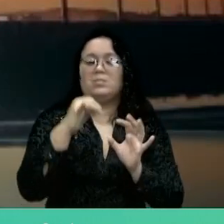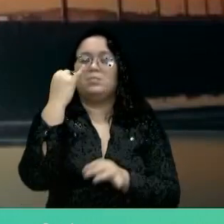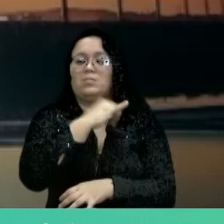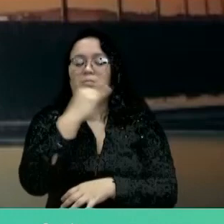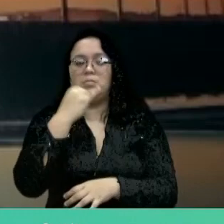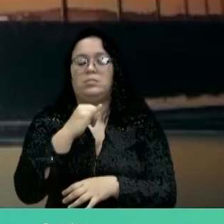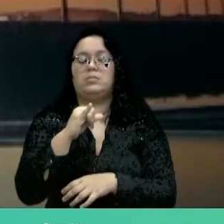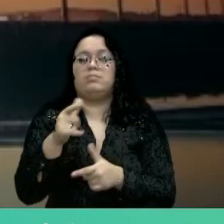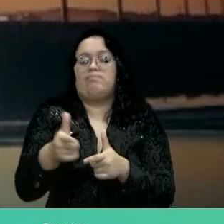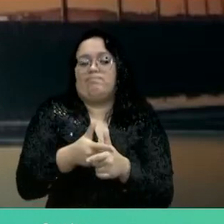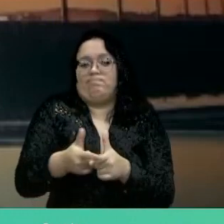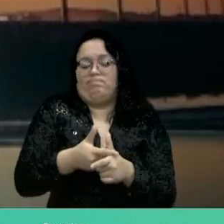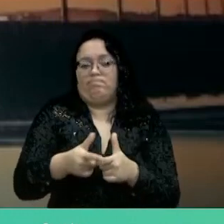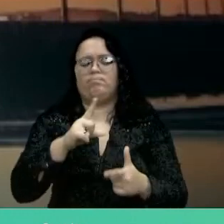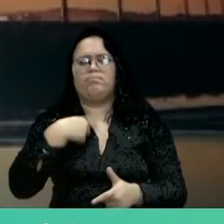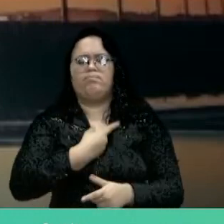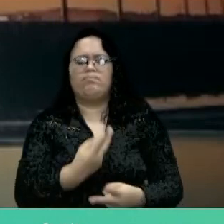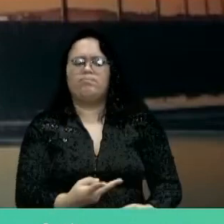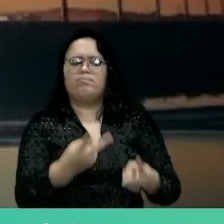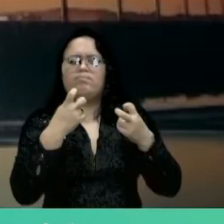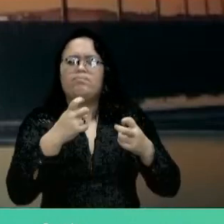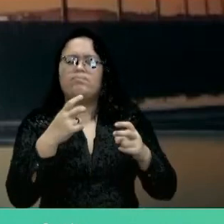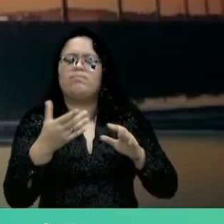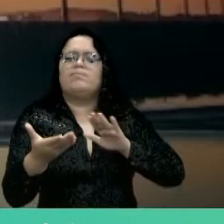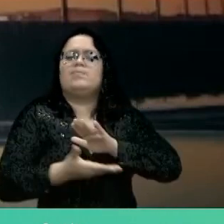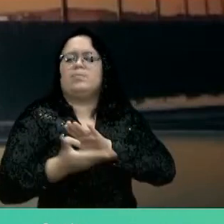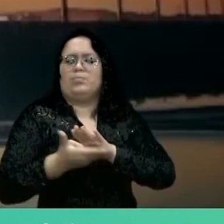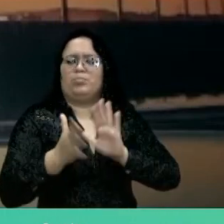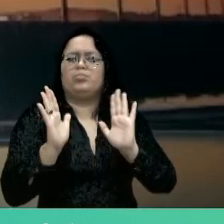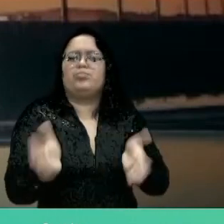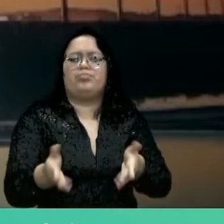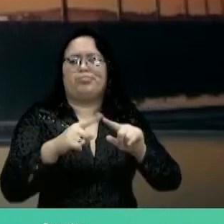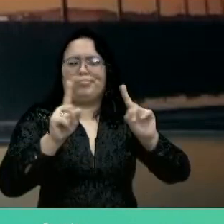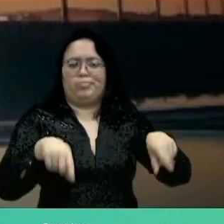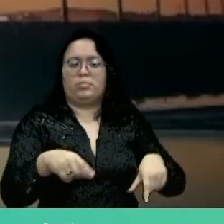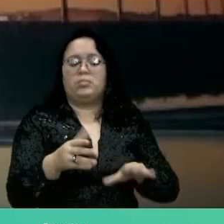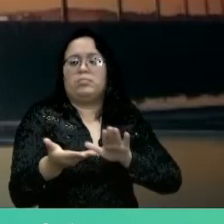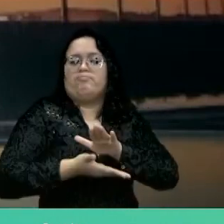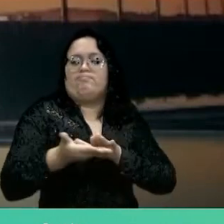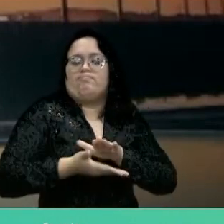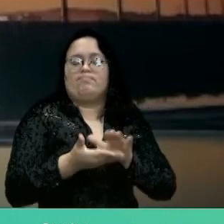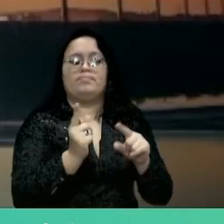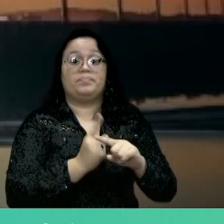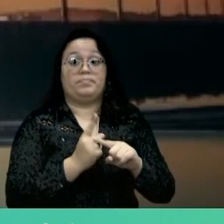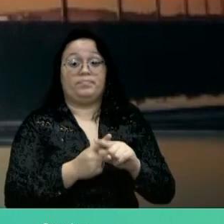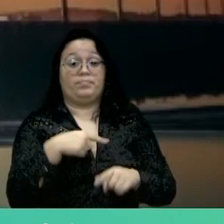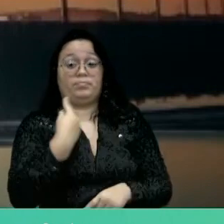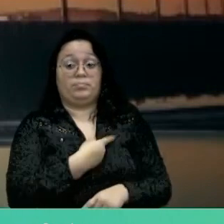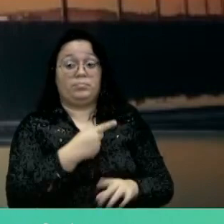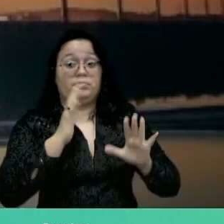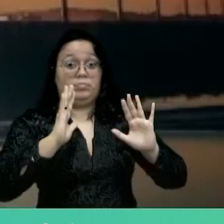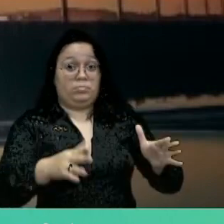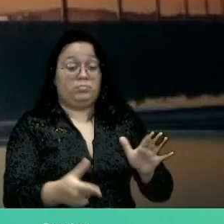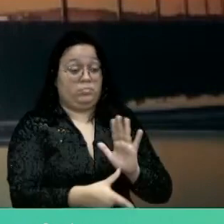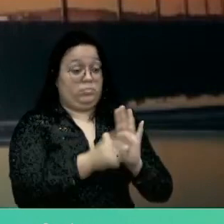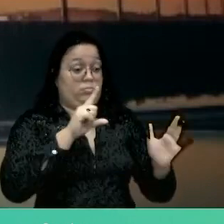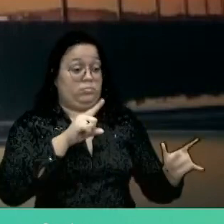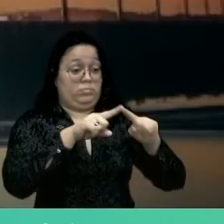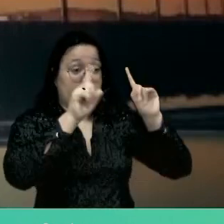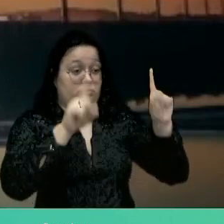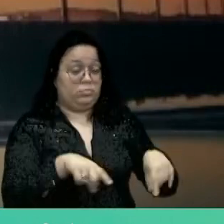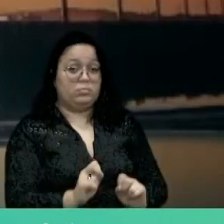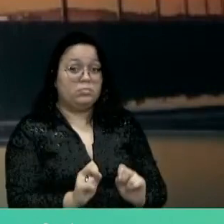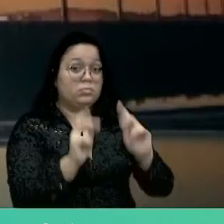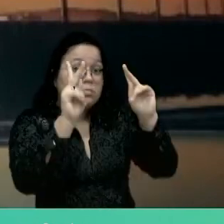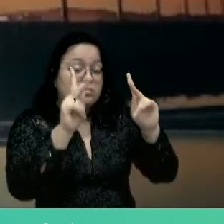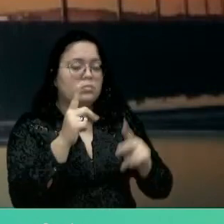global, nós percebemos uma aceleração nesse processo. E essas plantas que a gente já está vendo, algumas em estudos